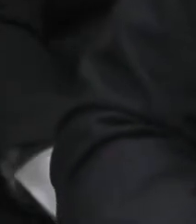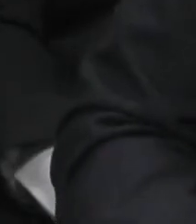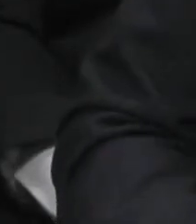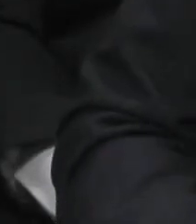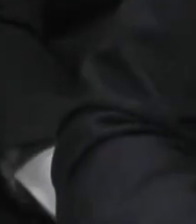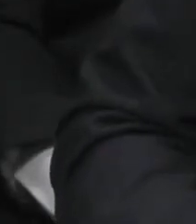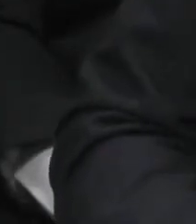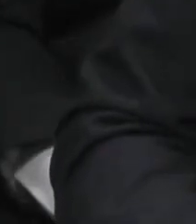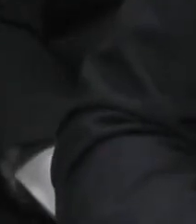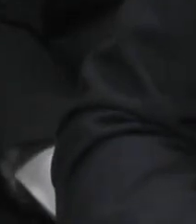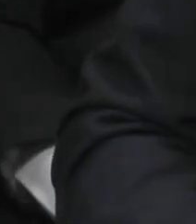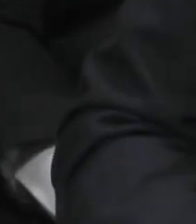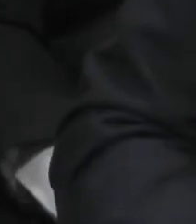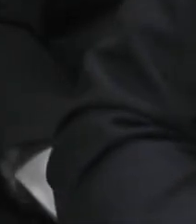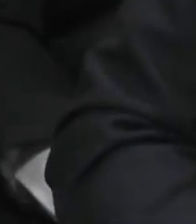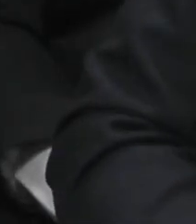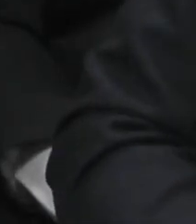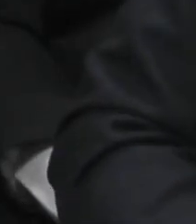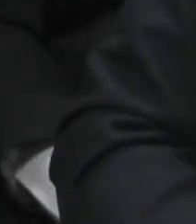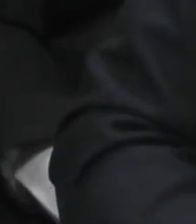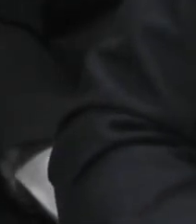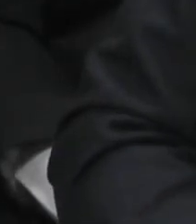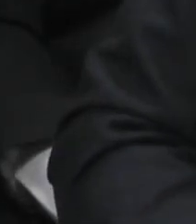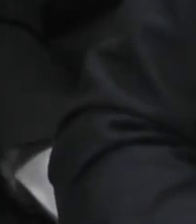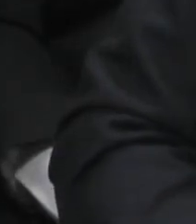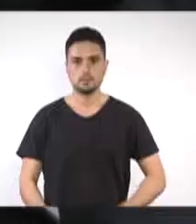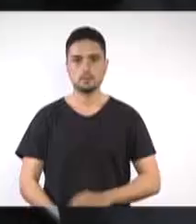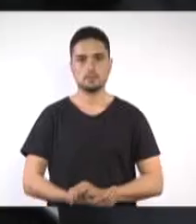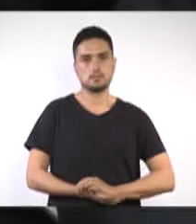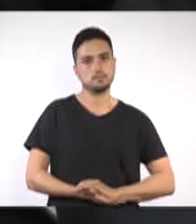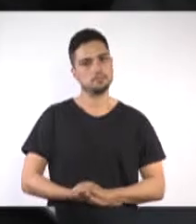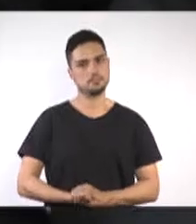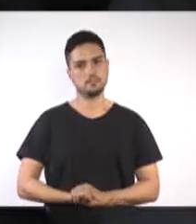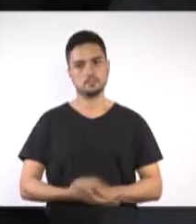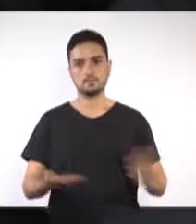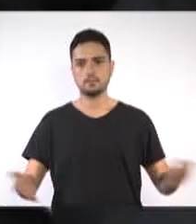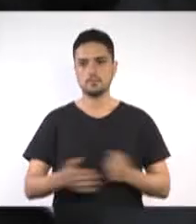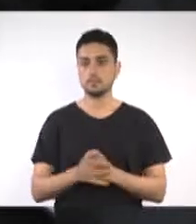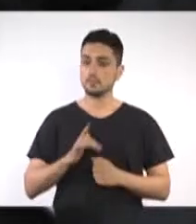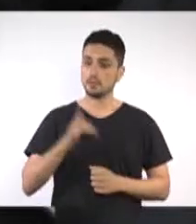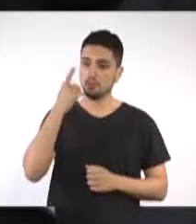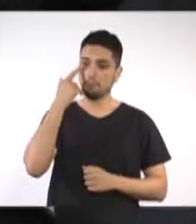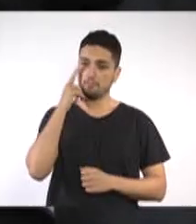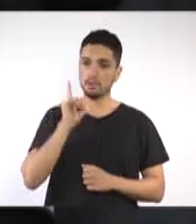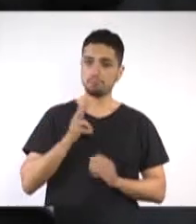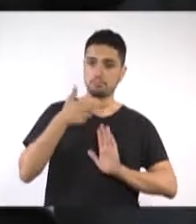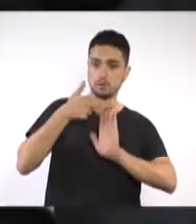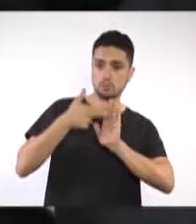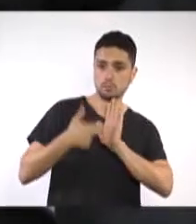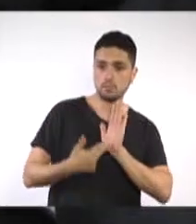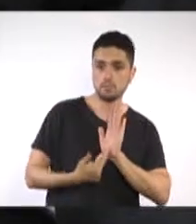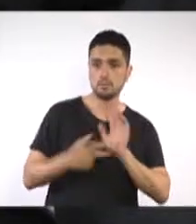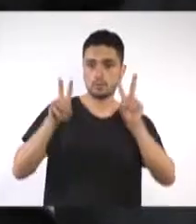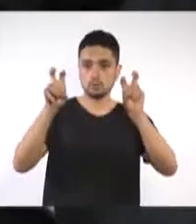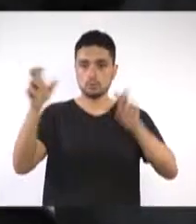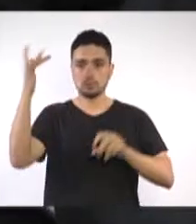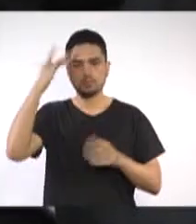mas existem restrições regimentais de competência. Por óbvio,